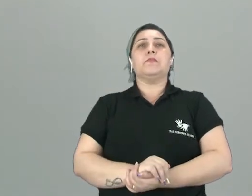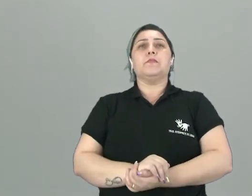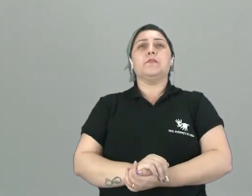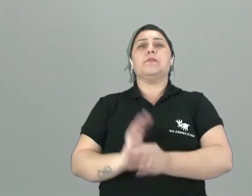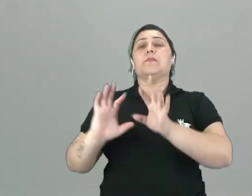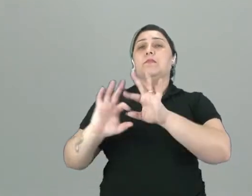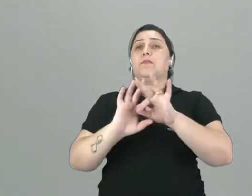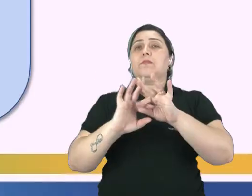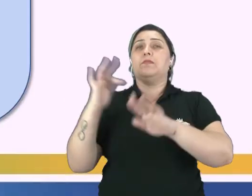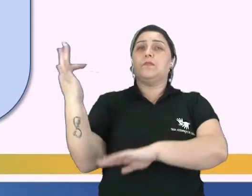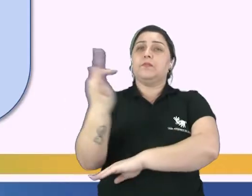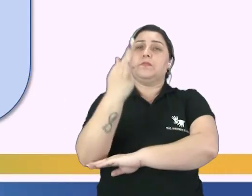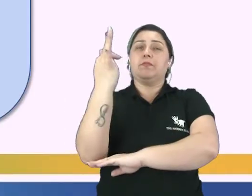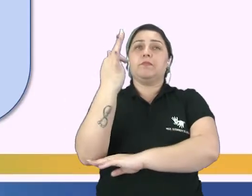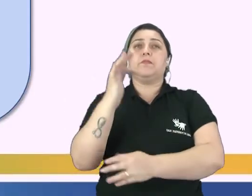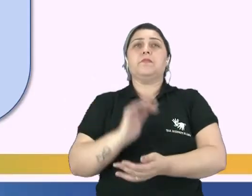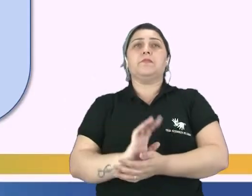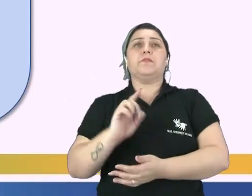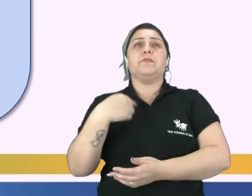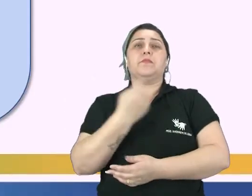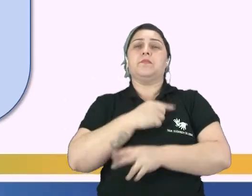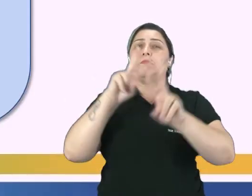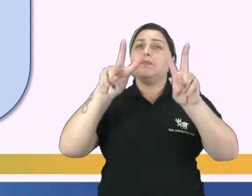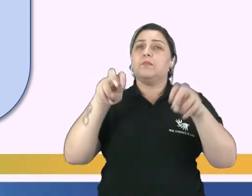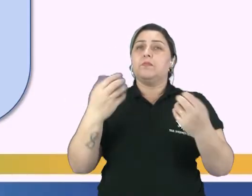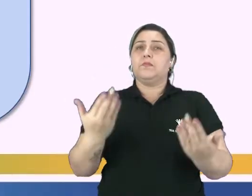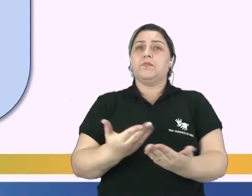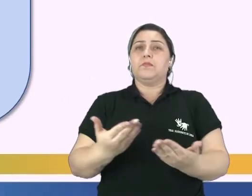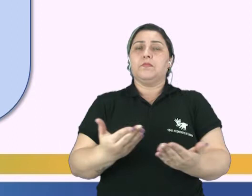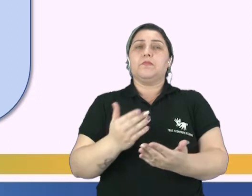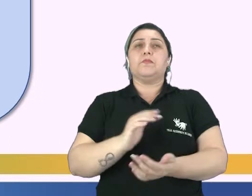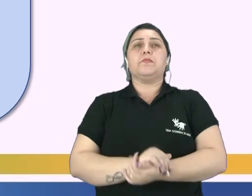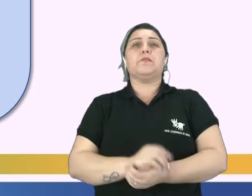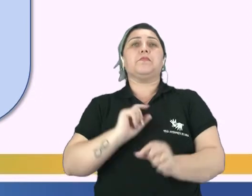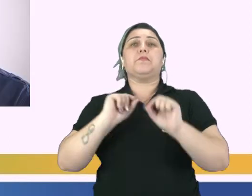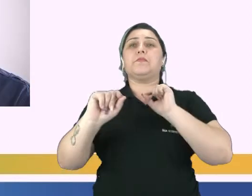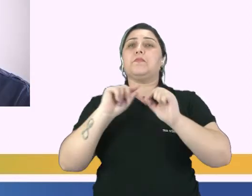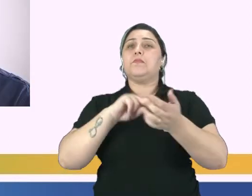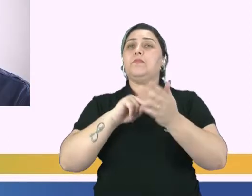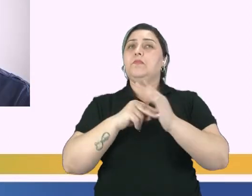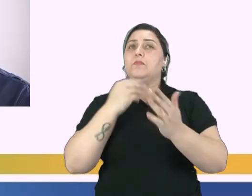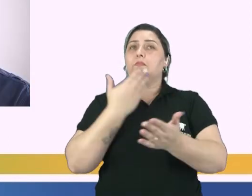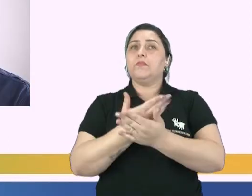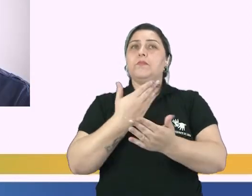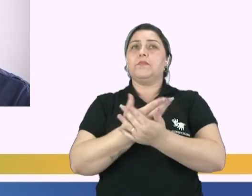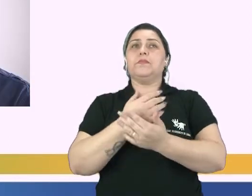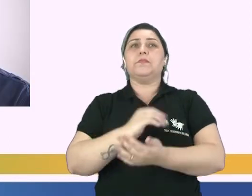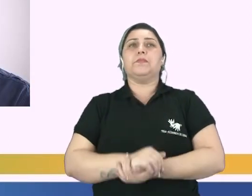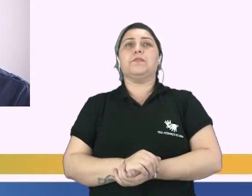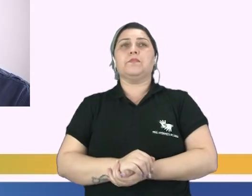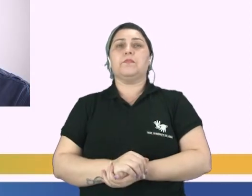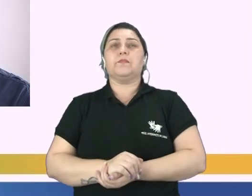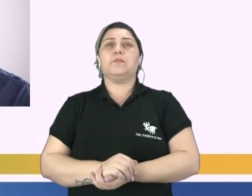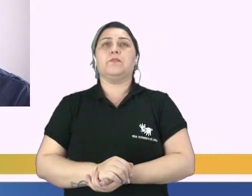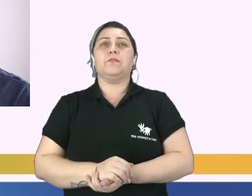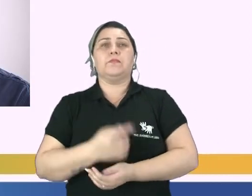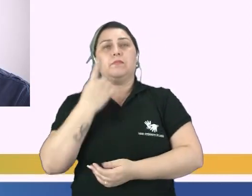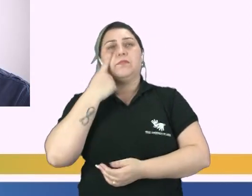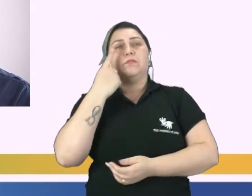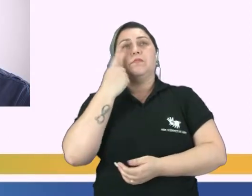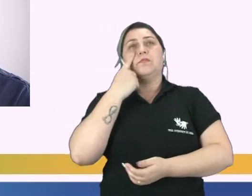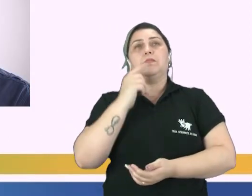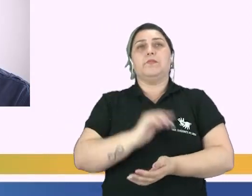contextos formais, tá? É o nosso assunto de hoje, ortografia. O que se estuda em ortografia? Olha só,